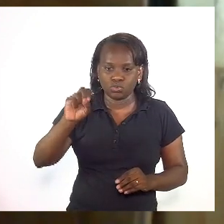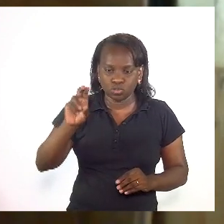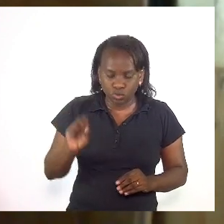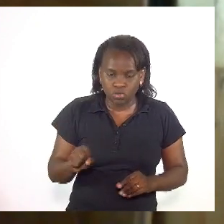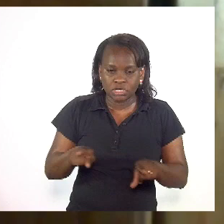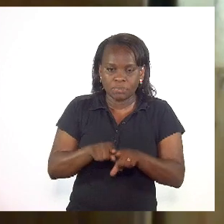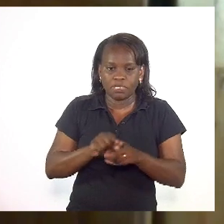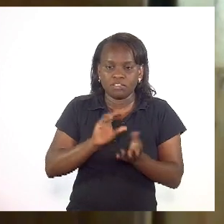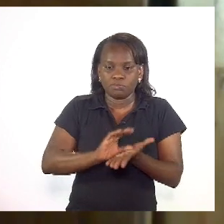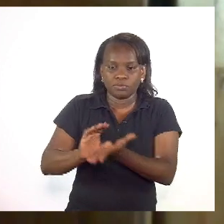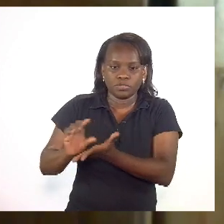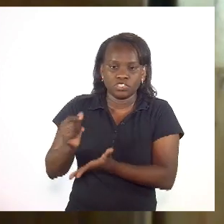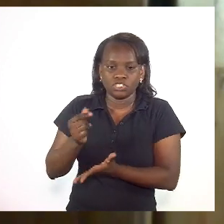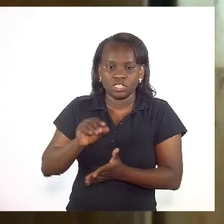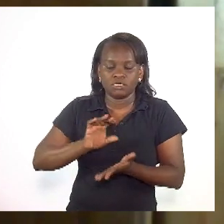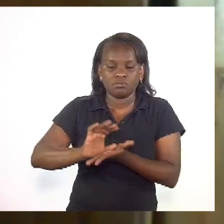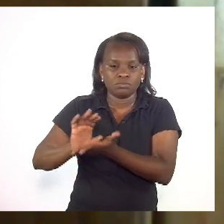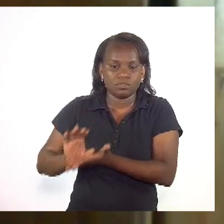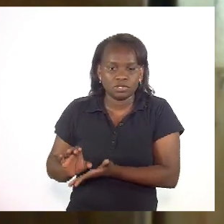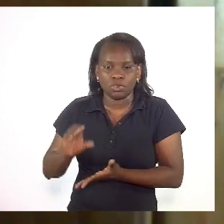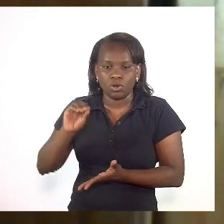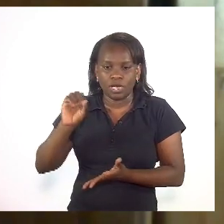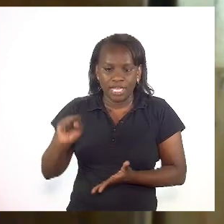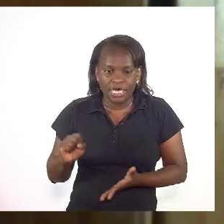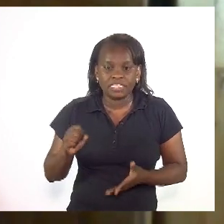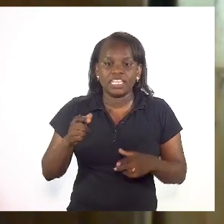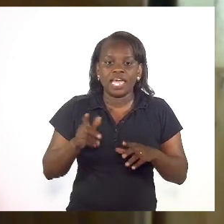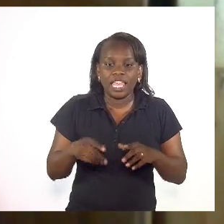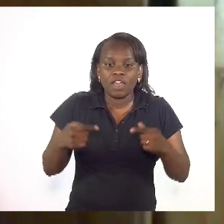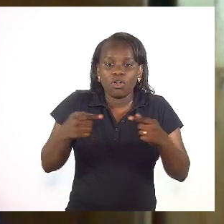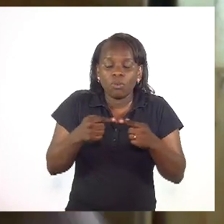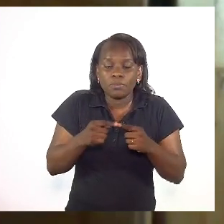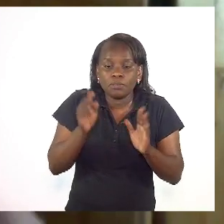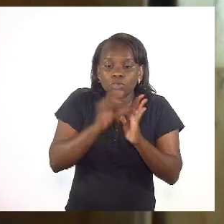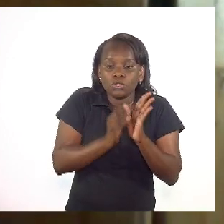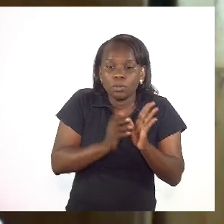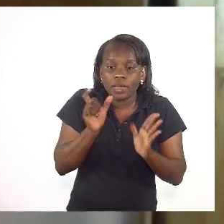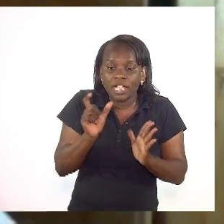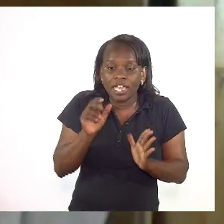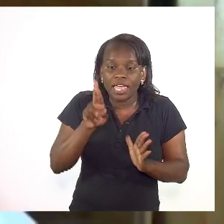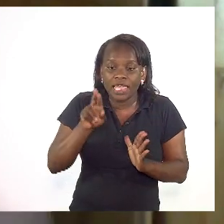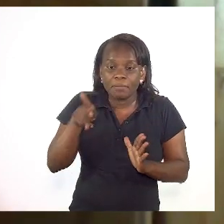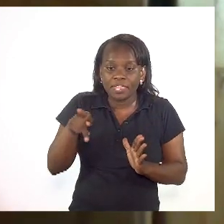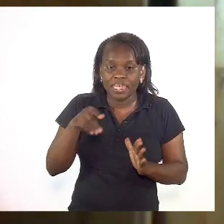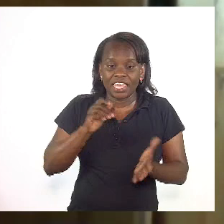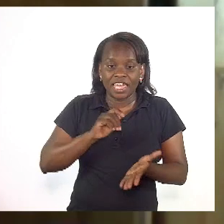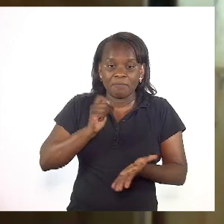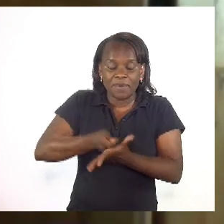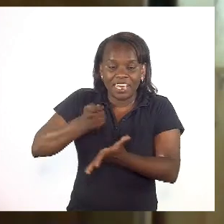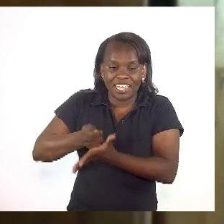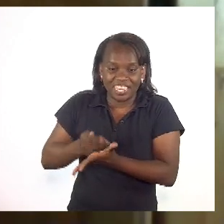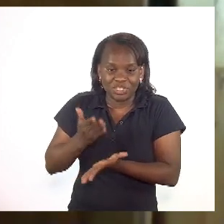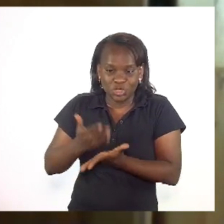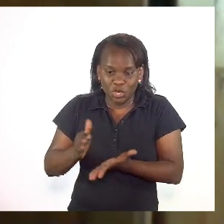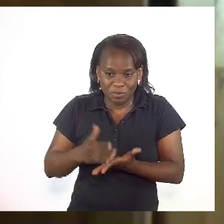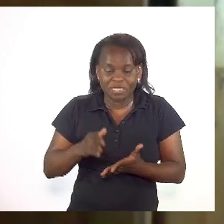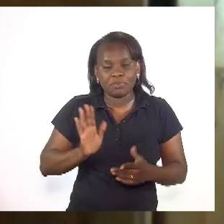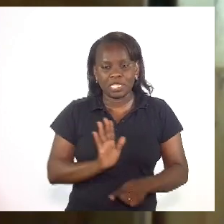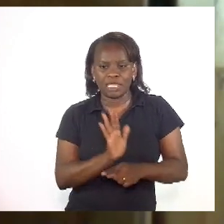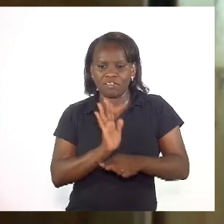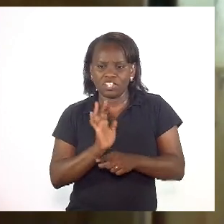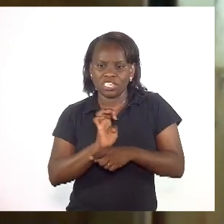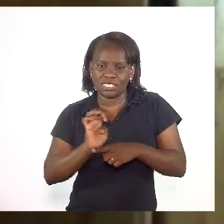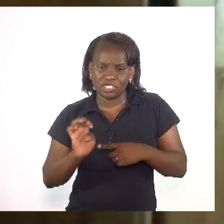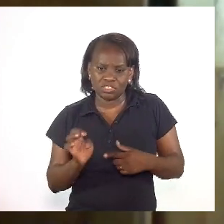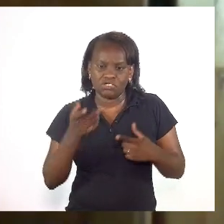valores pago ao OS a título de restos a pagar, que foi defendido aqui pelo Executivo,